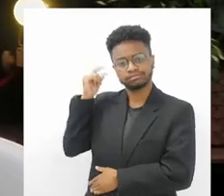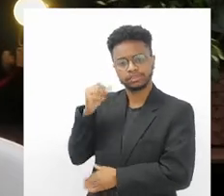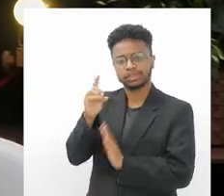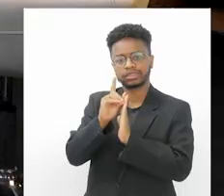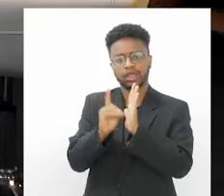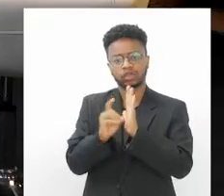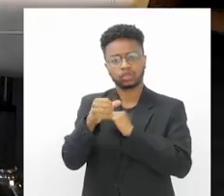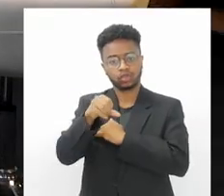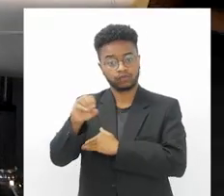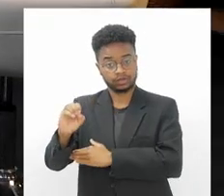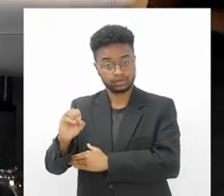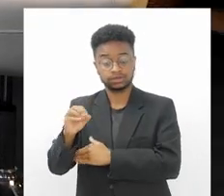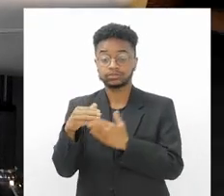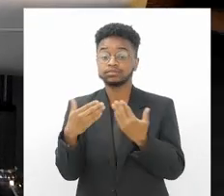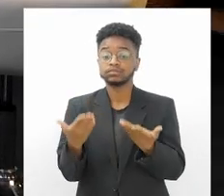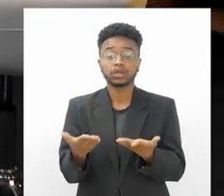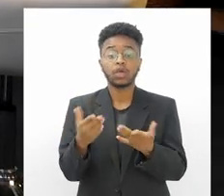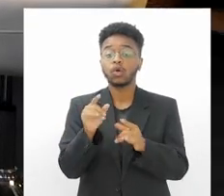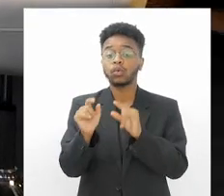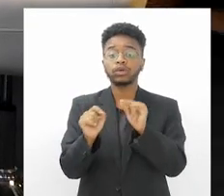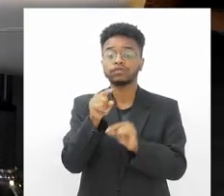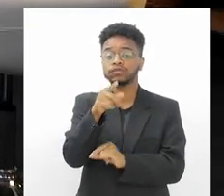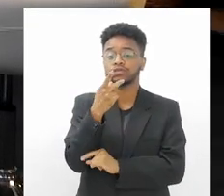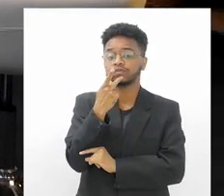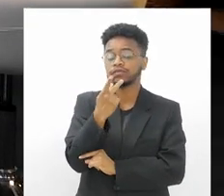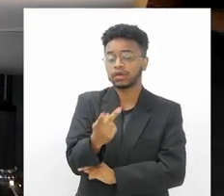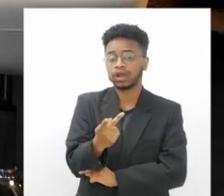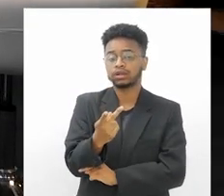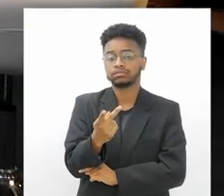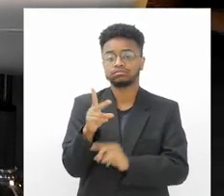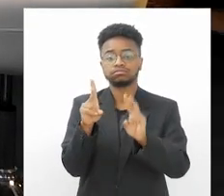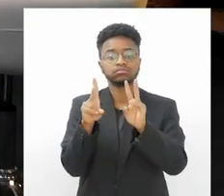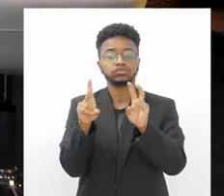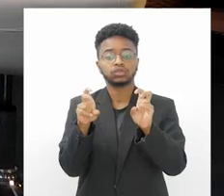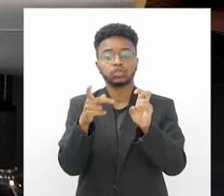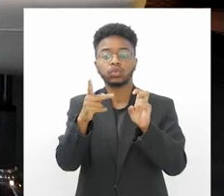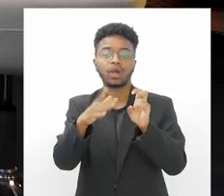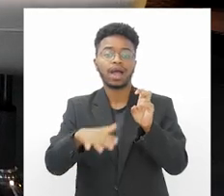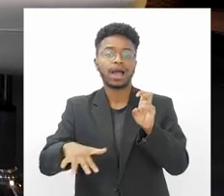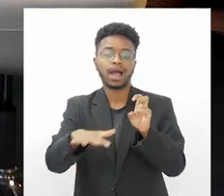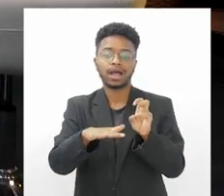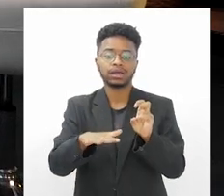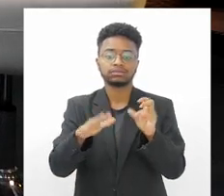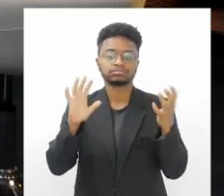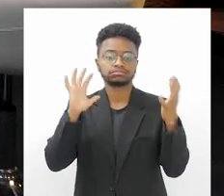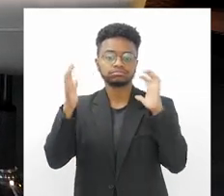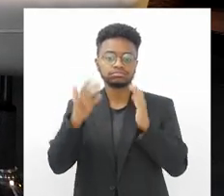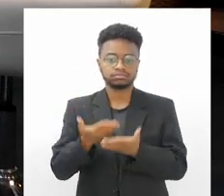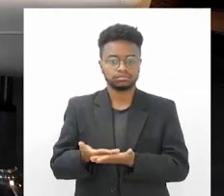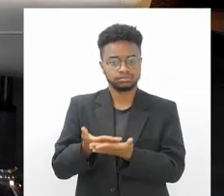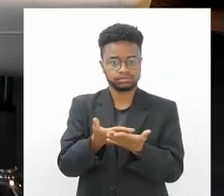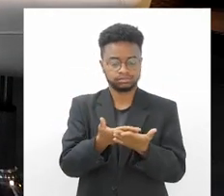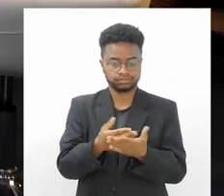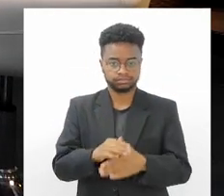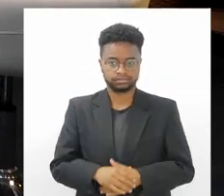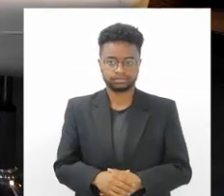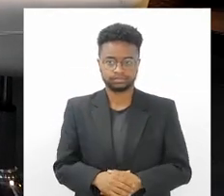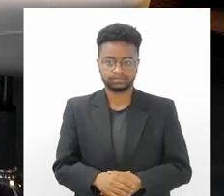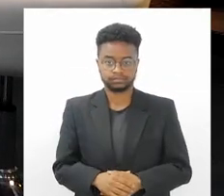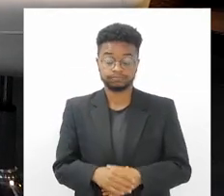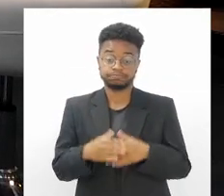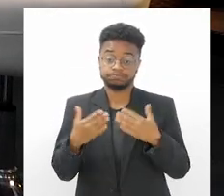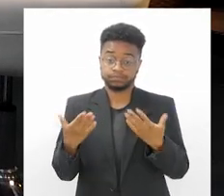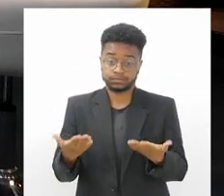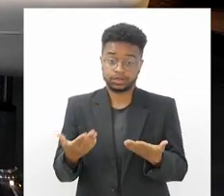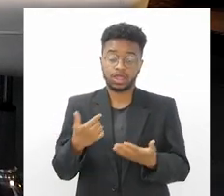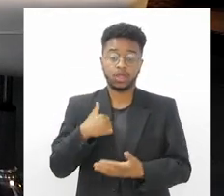de 90. Então, o que a senhora pode falar a respeito da sua área, da meteorologia? Olha, Rui,